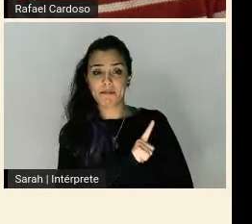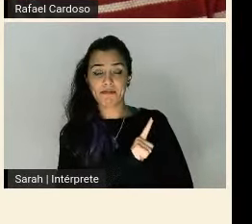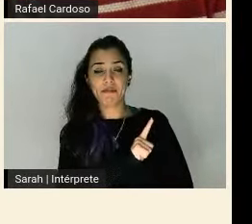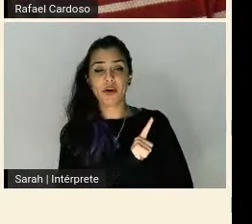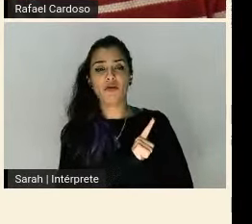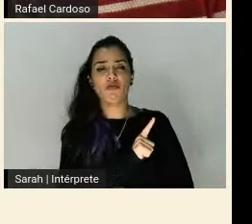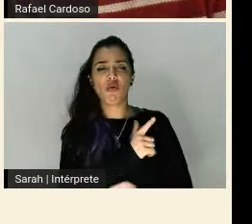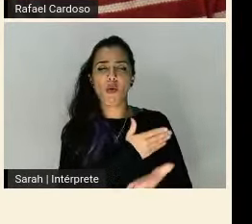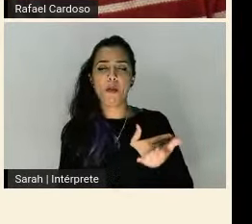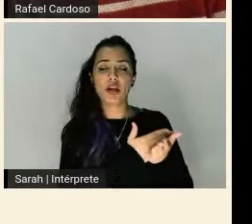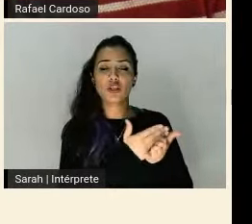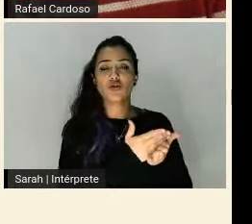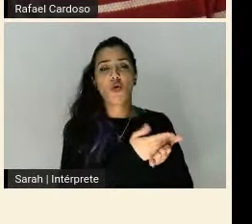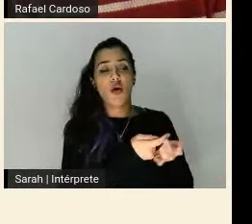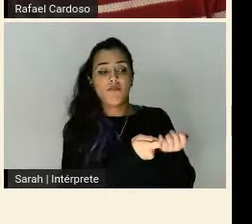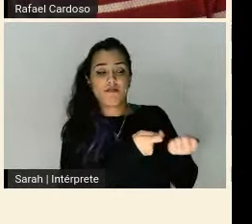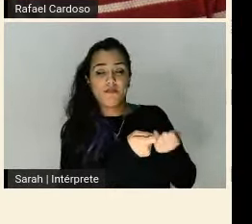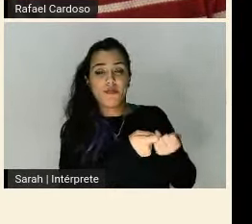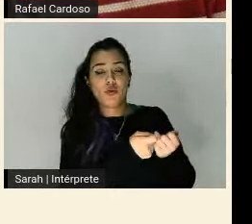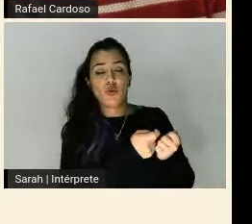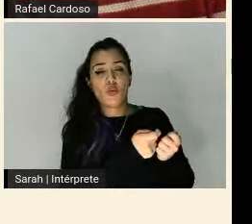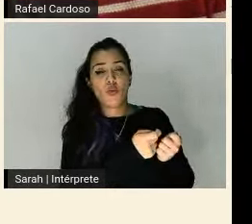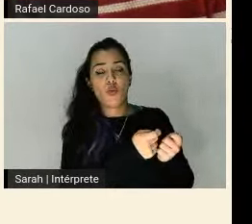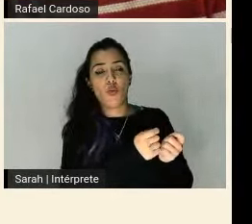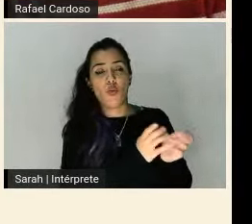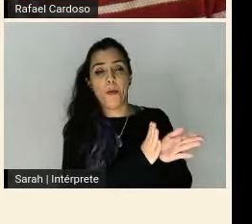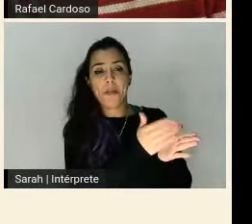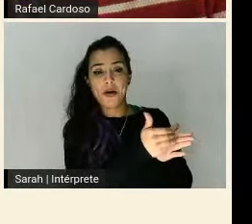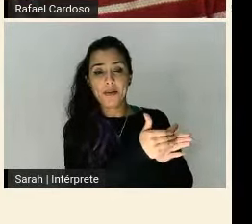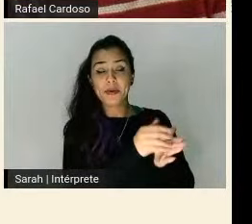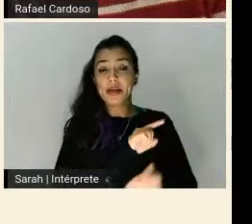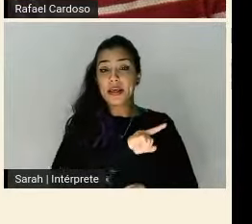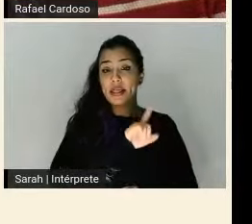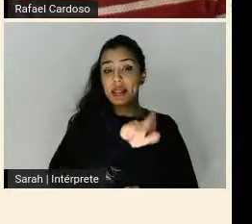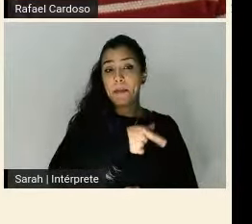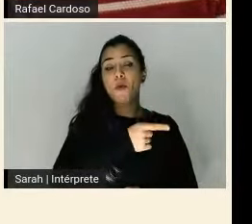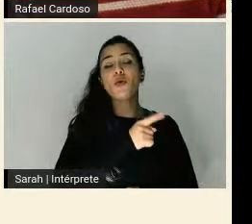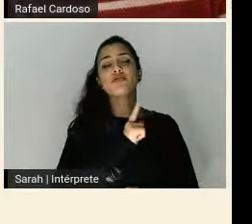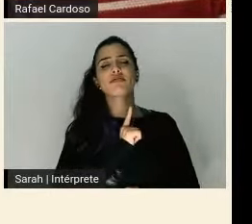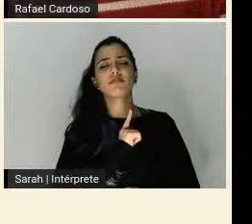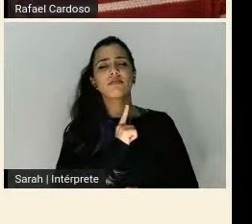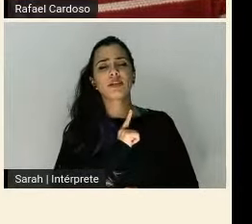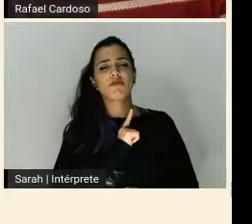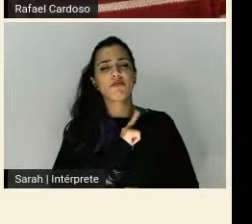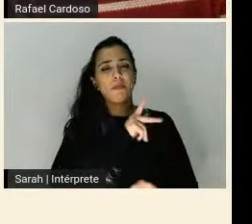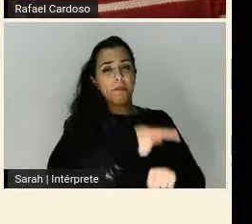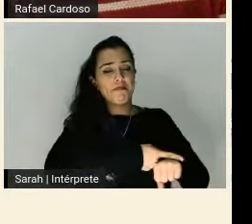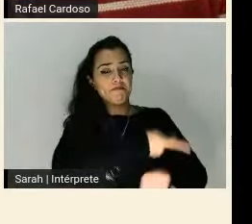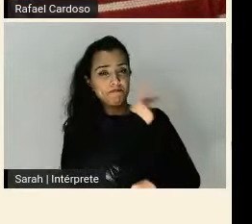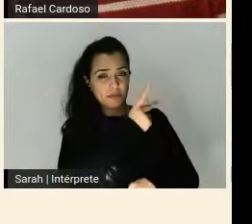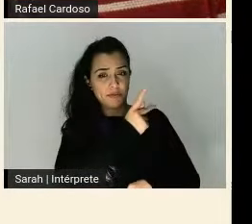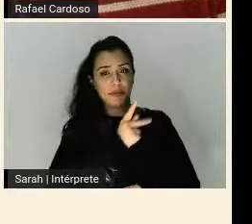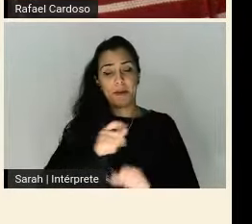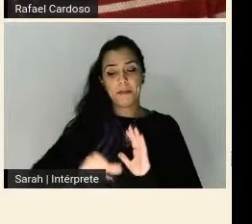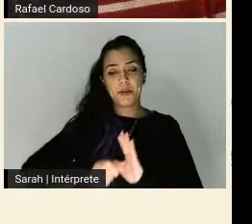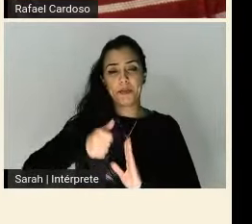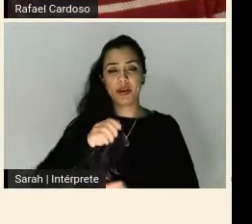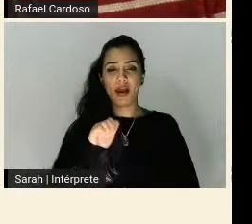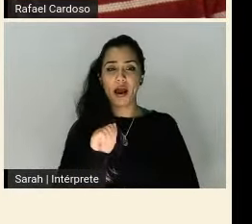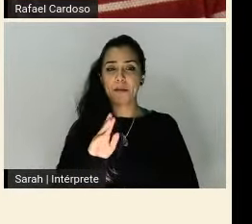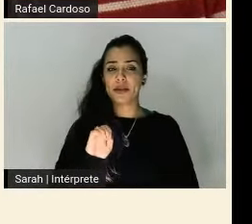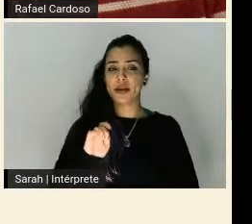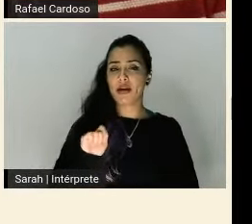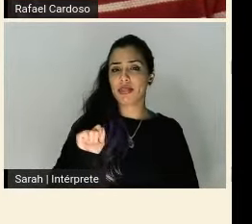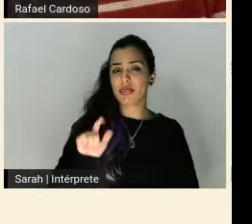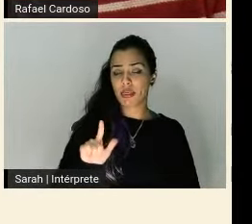1951 foi nomeado diretor artístico da primeira Bienal. Com a consolidação dessa nova